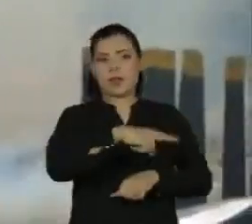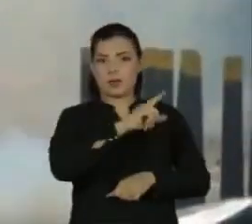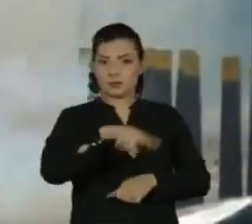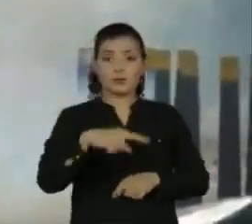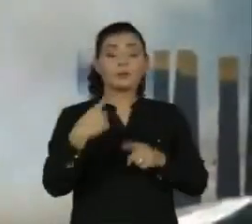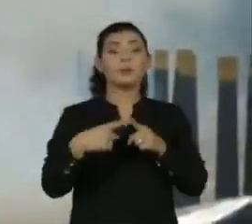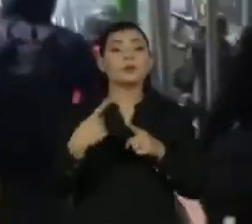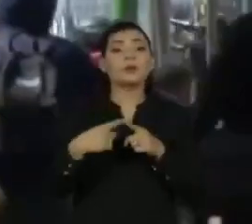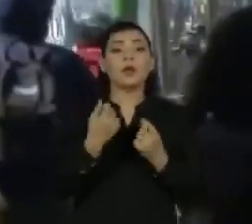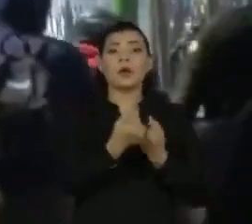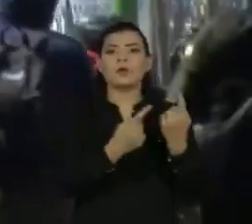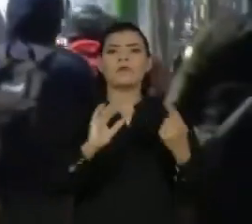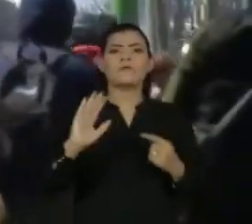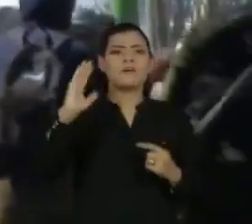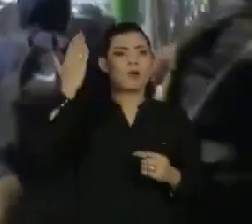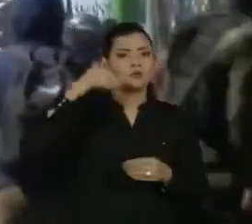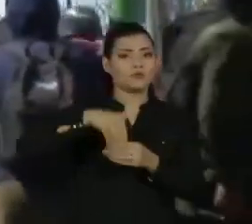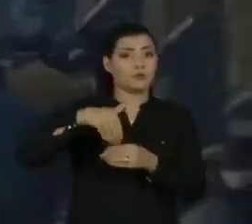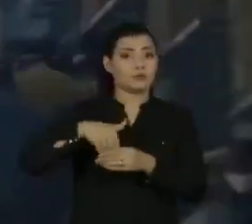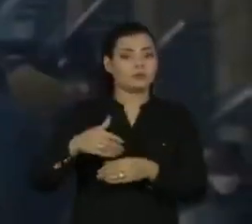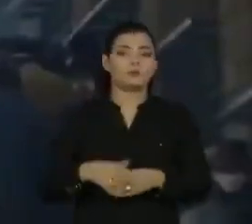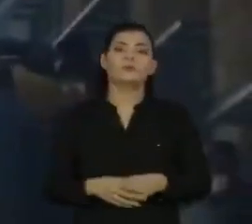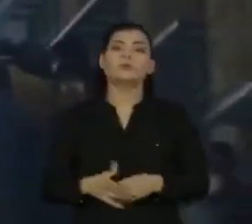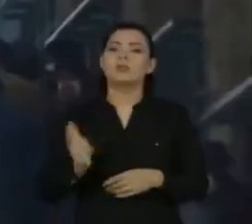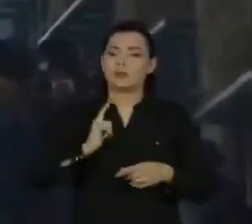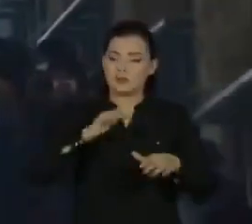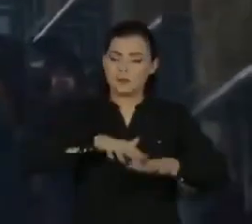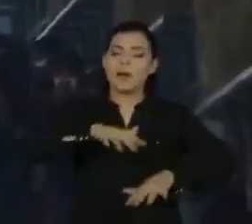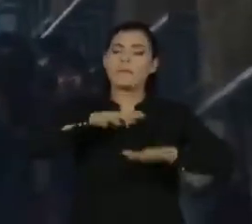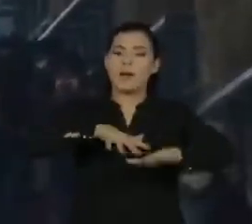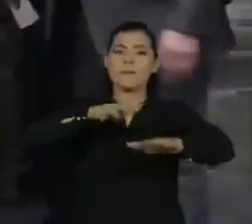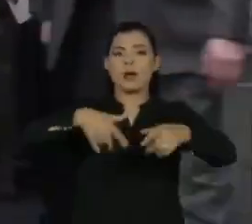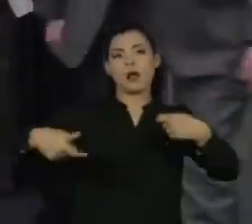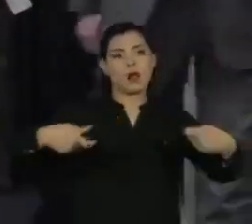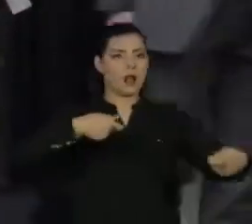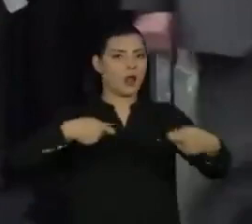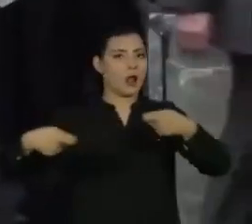após alegações de fraude eleitoral, que gerou protestos